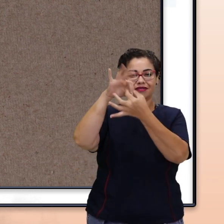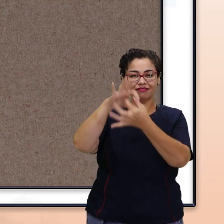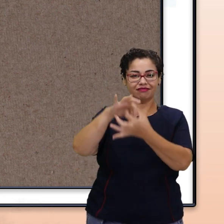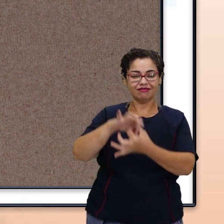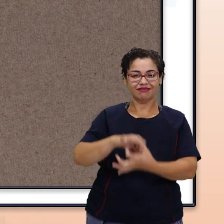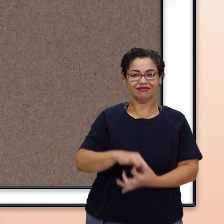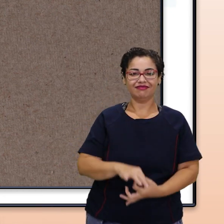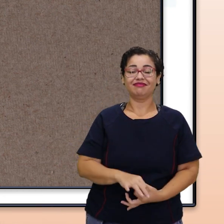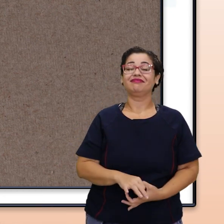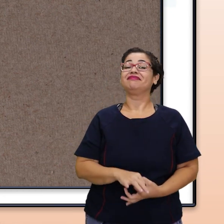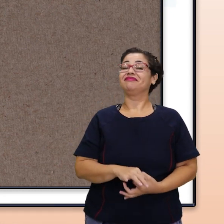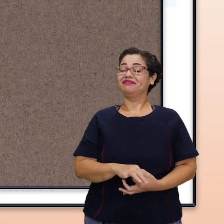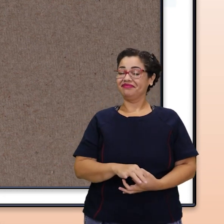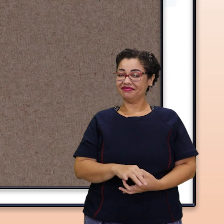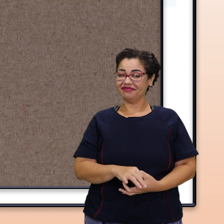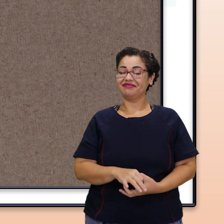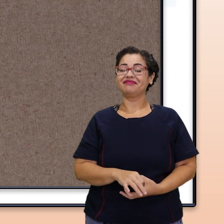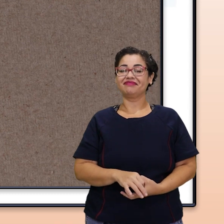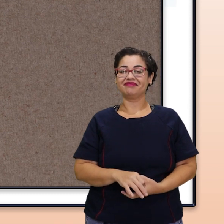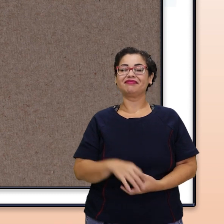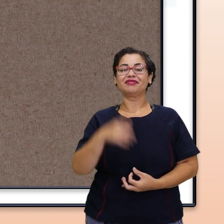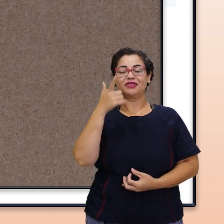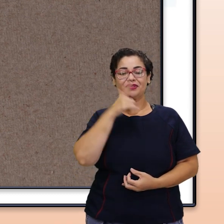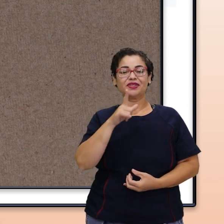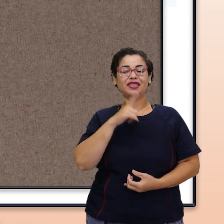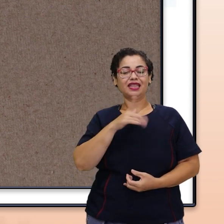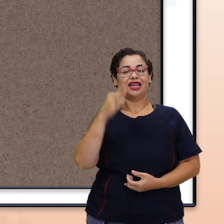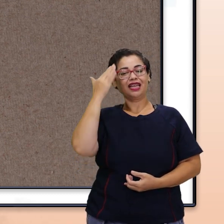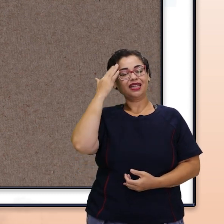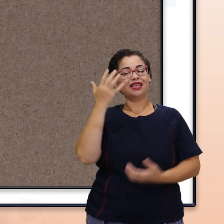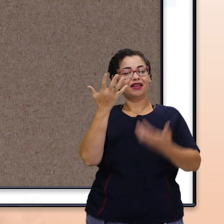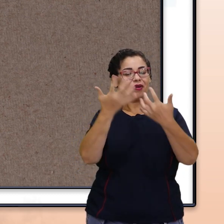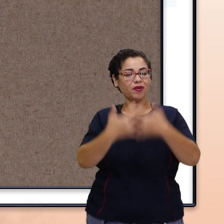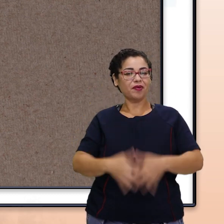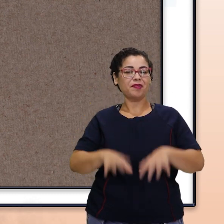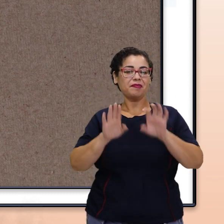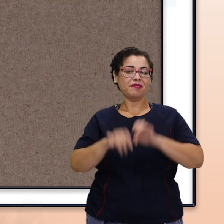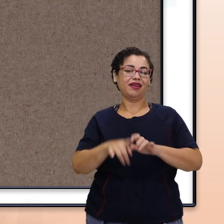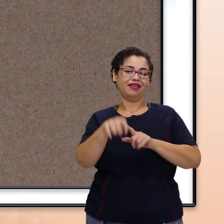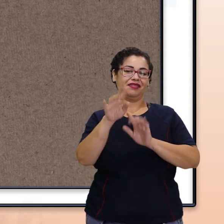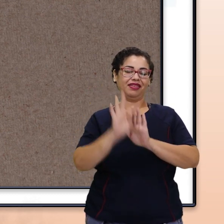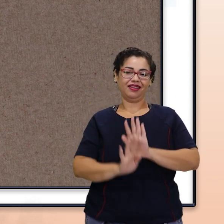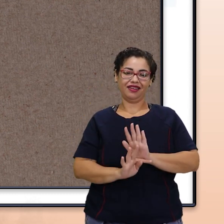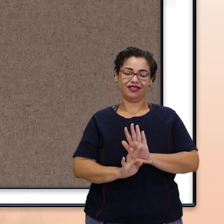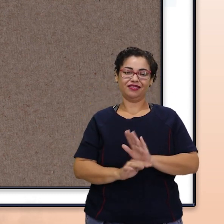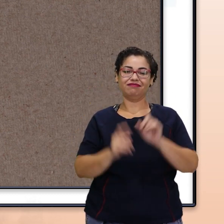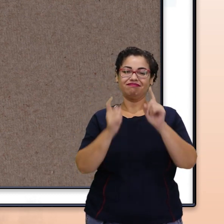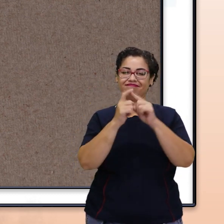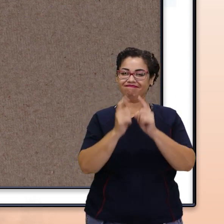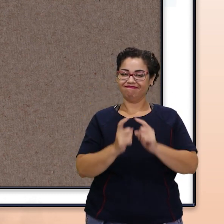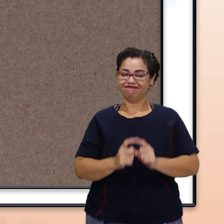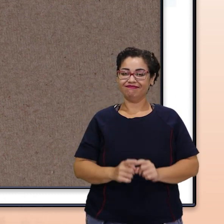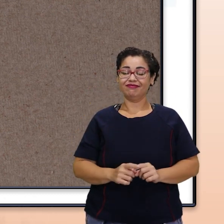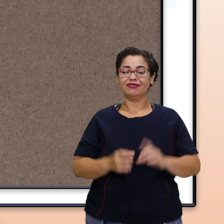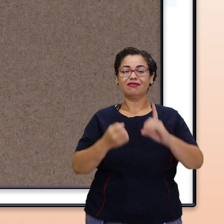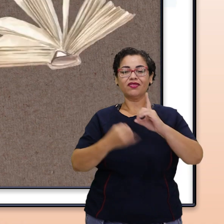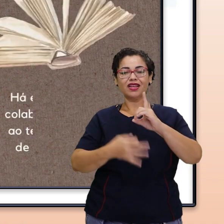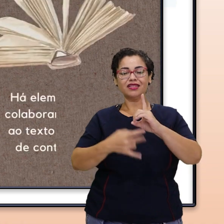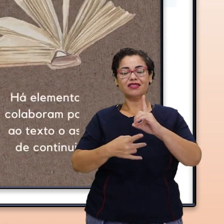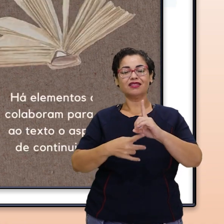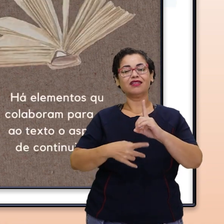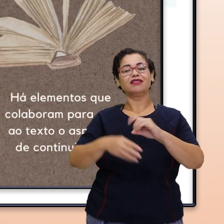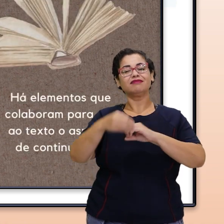estar interligadas umas às outras para fazer do texto um todo coeso e coerente. Esse descritor